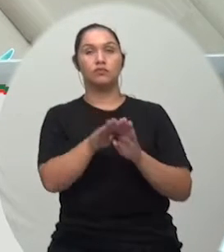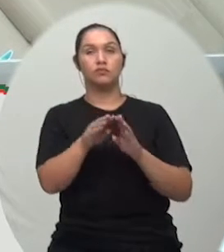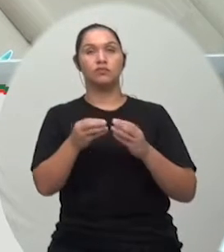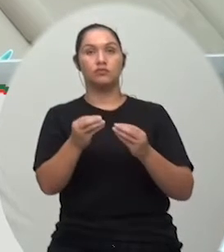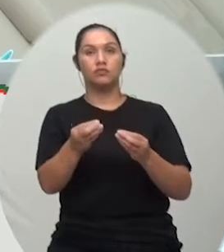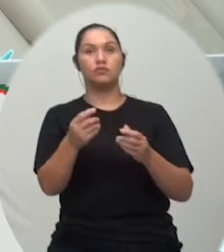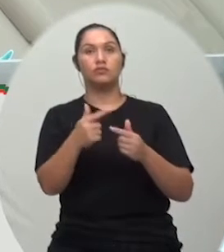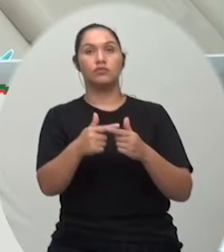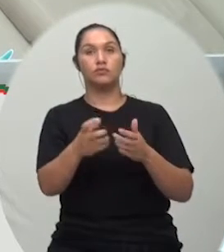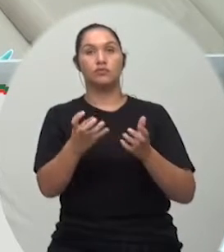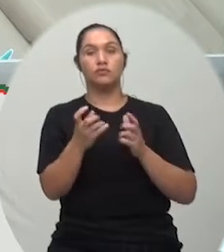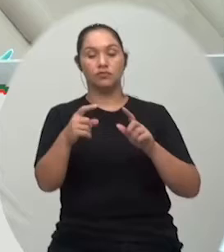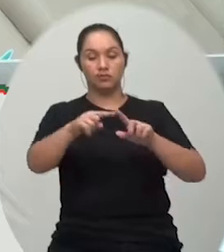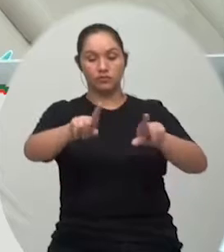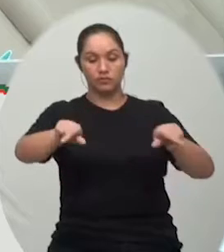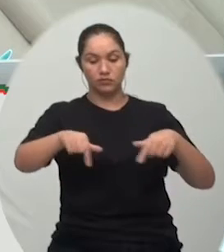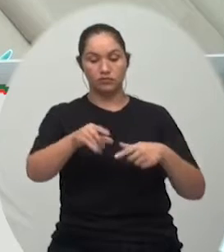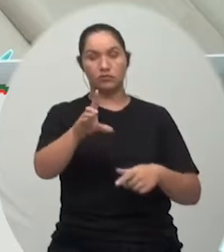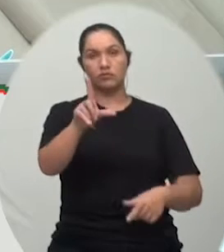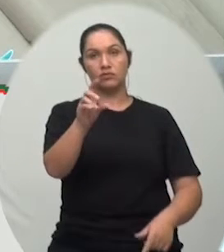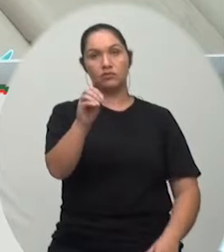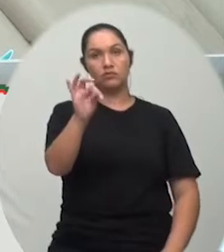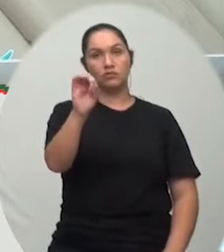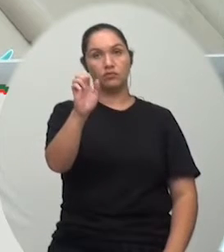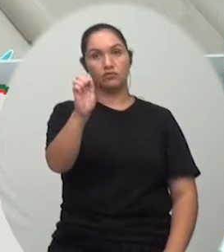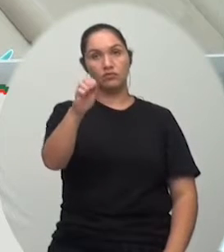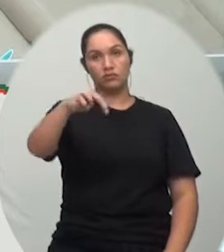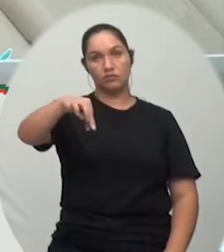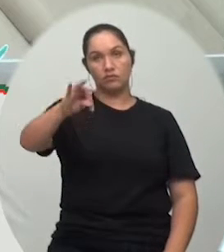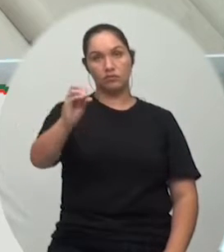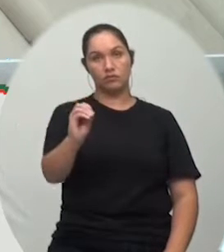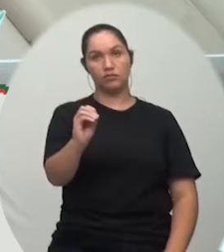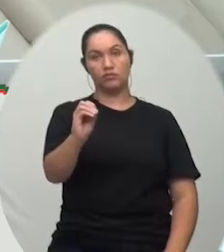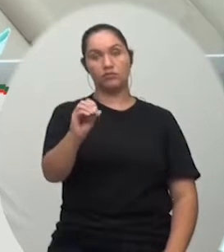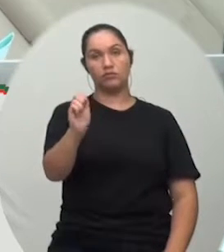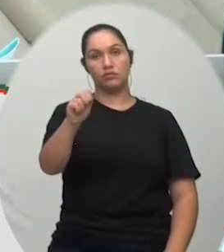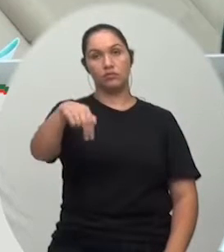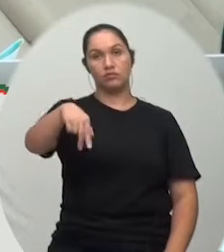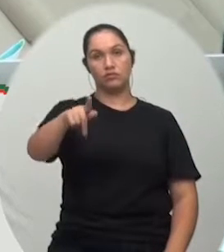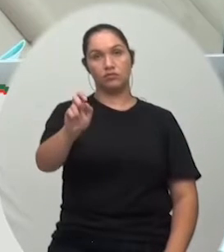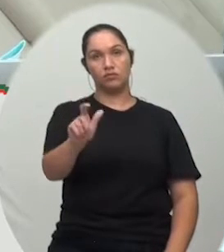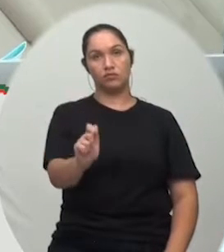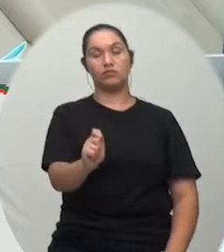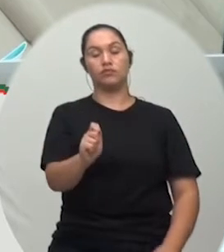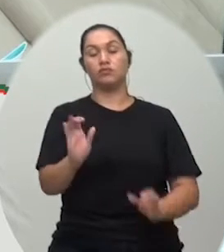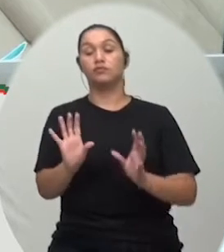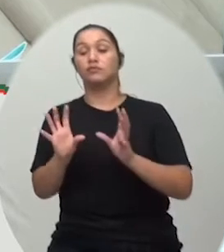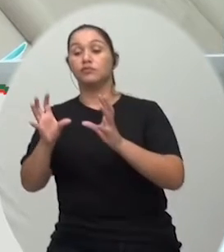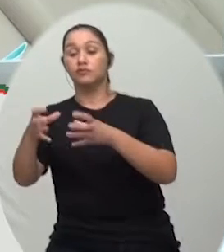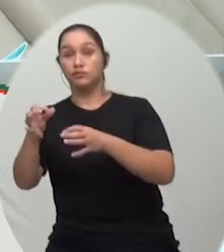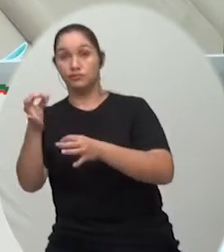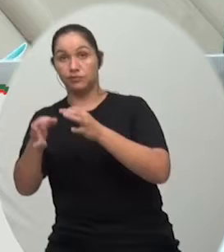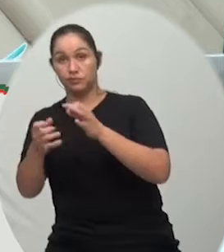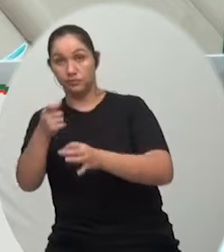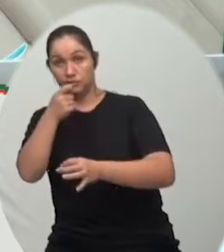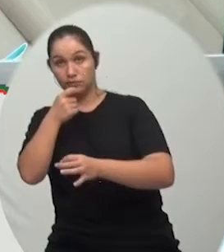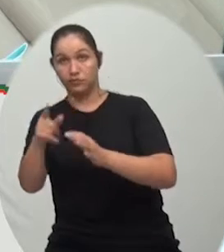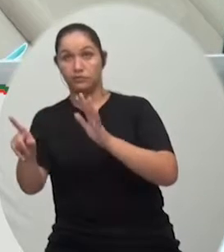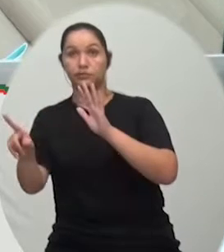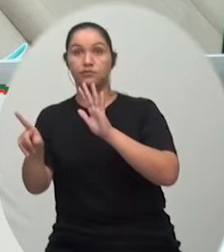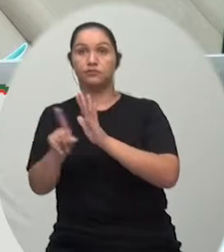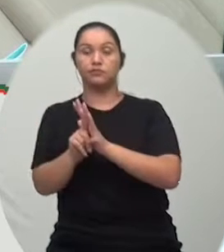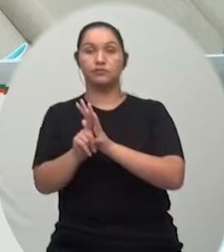unificação do loteamento Ângela de Luca Milanese. A Comissão de Justiça e Redação opinou pela legalidade